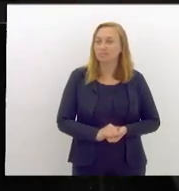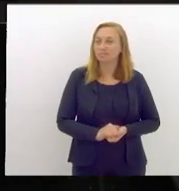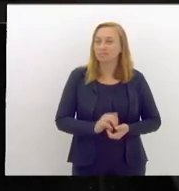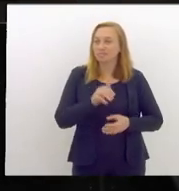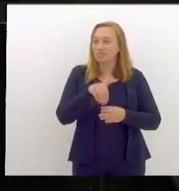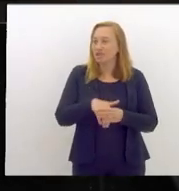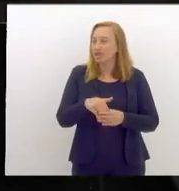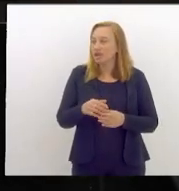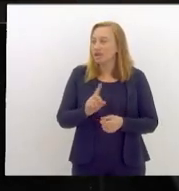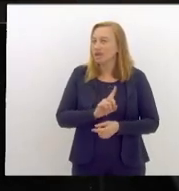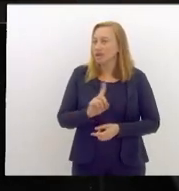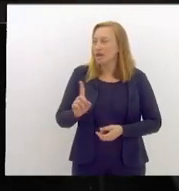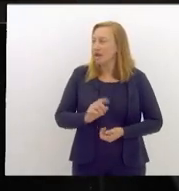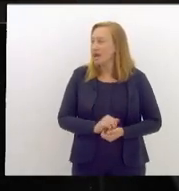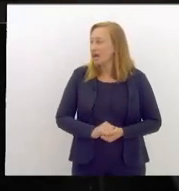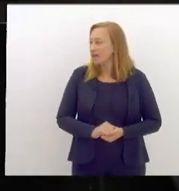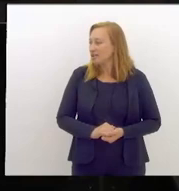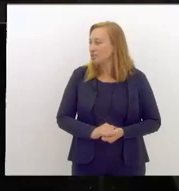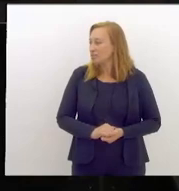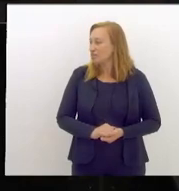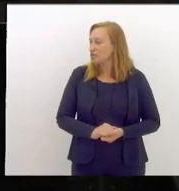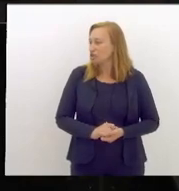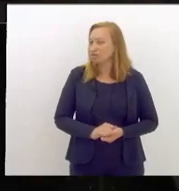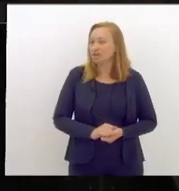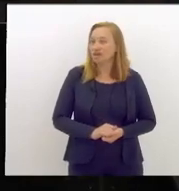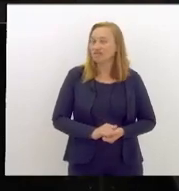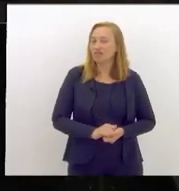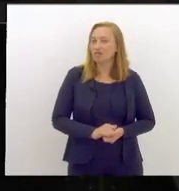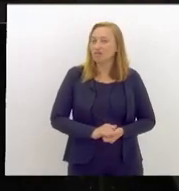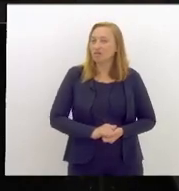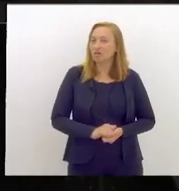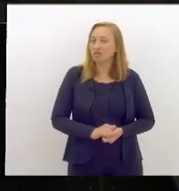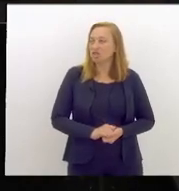não pela aprovação das contas